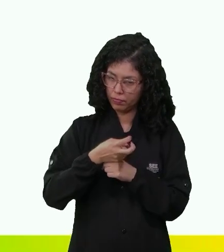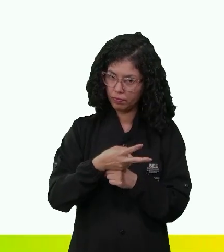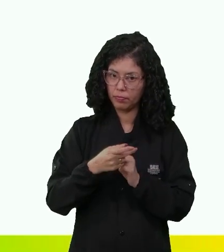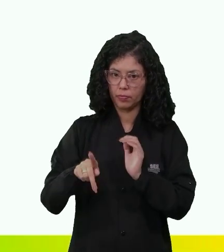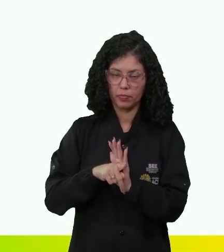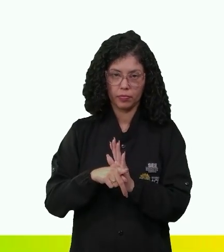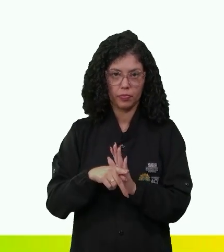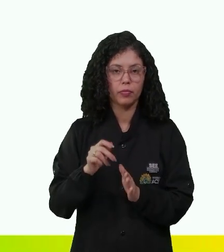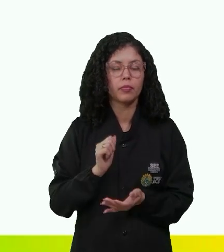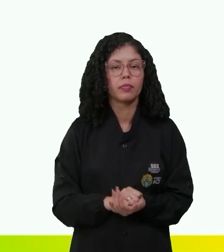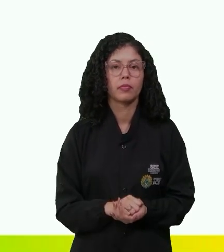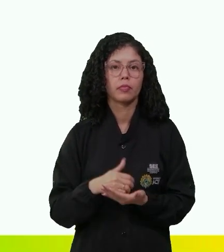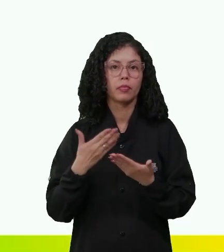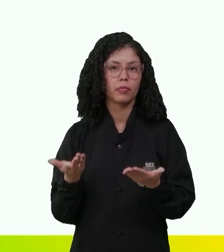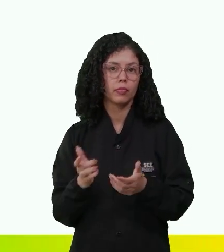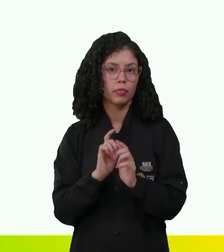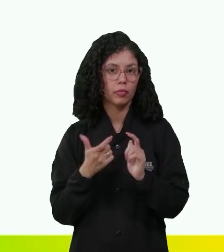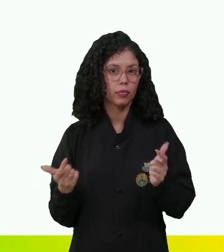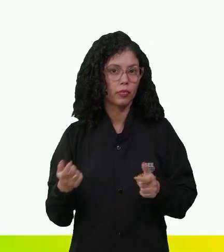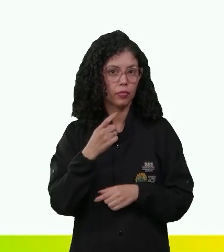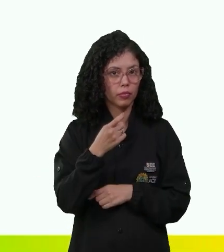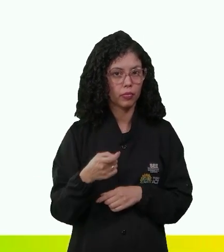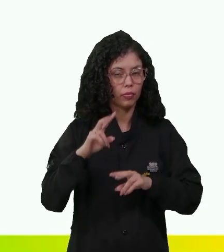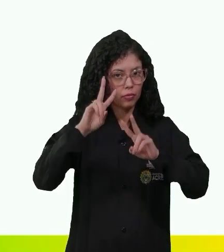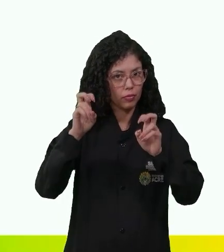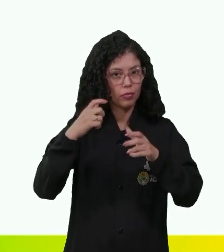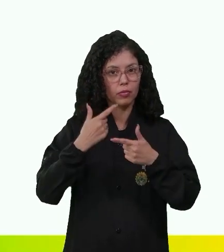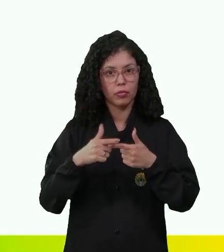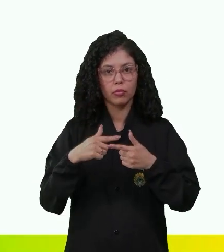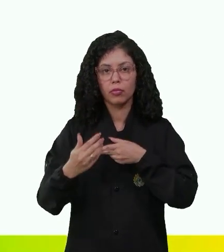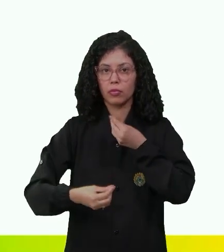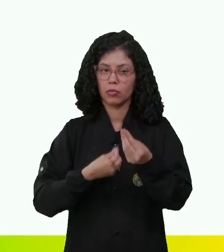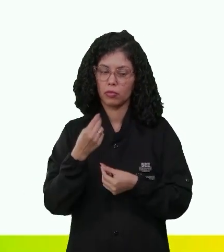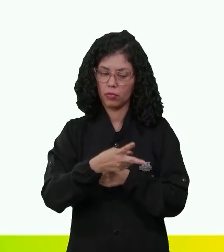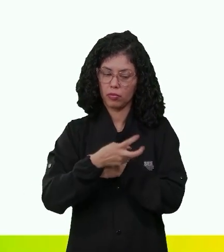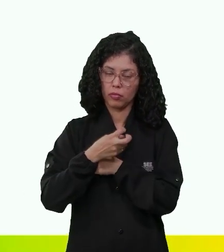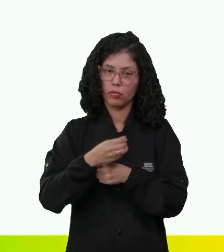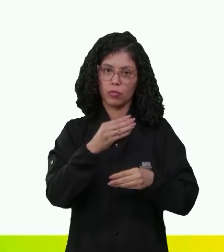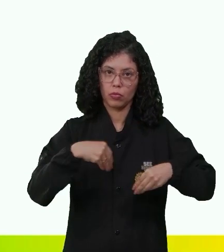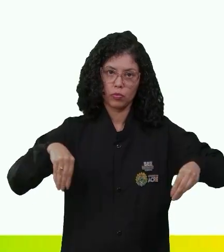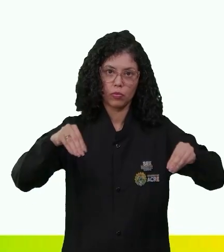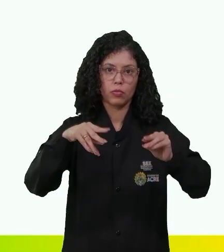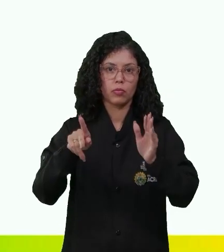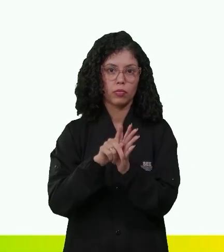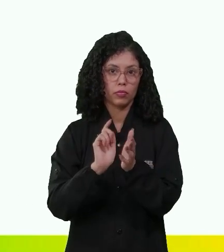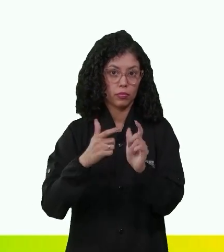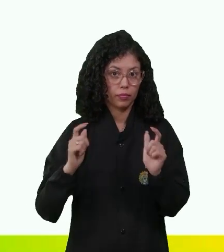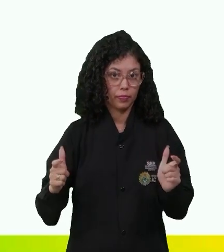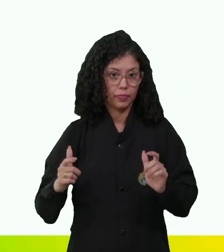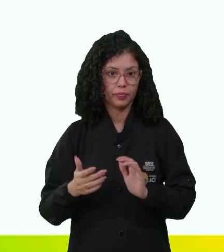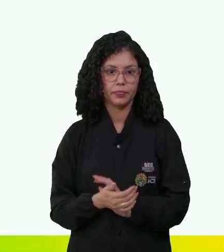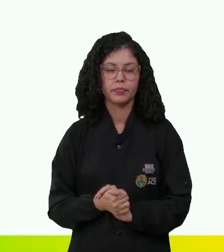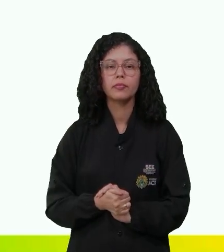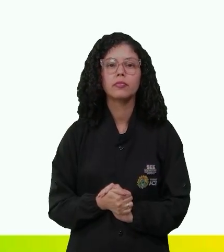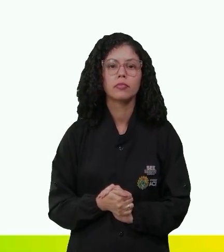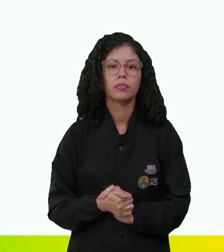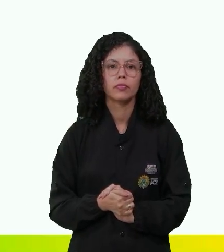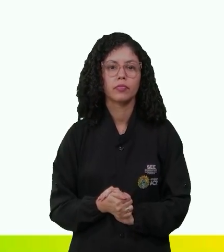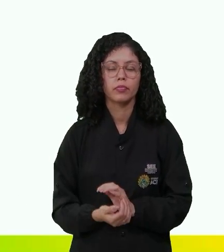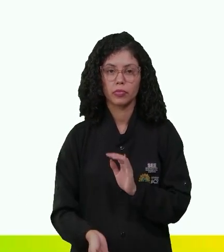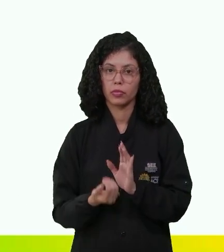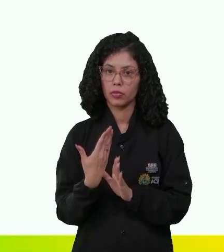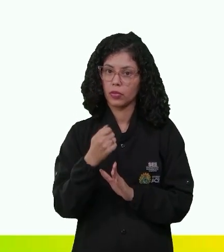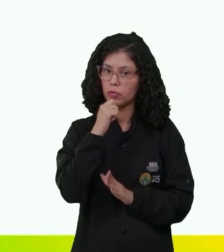exploração? Esse era o grande X da questão. Como explorar um território que era tão grande? A forma com que